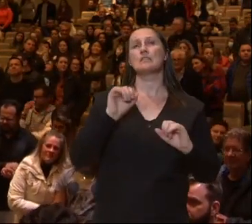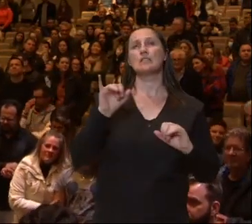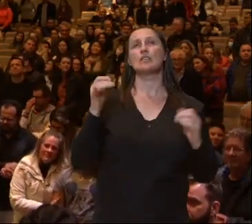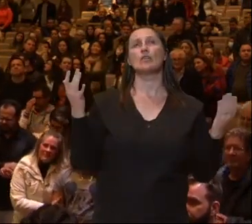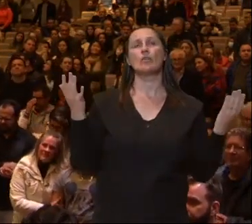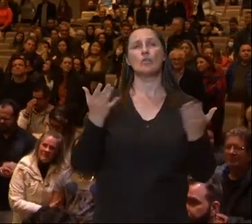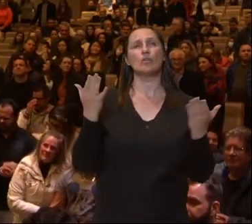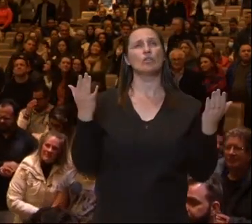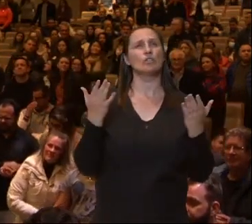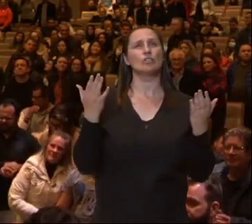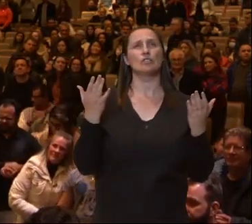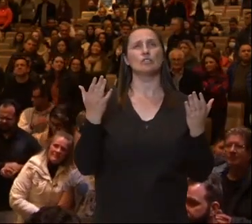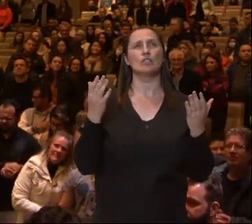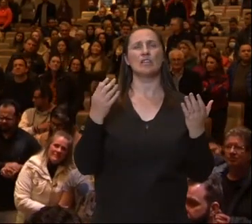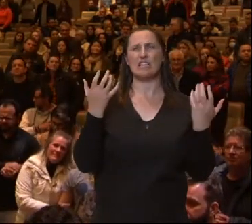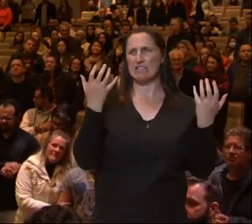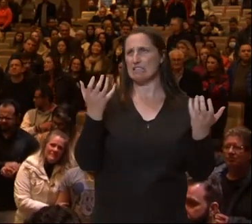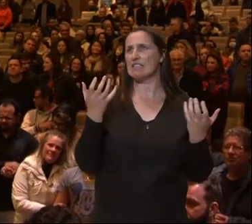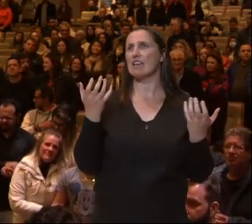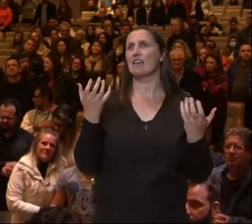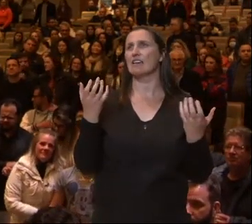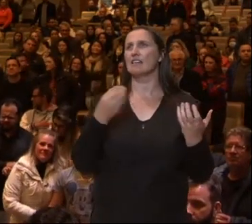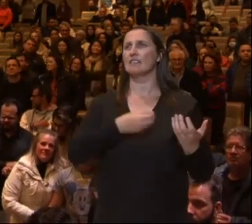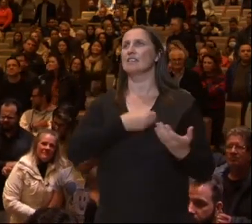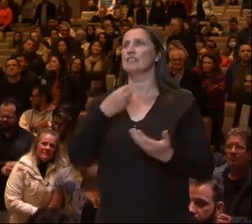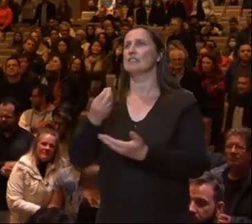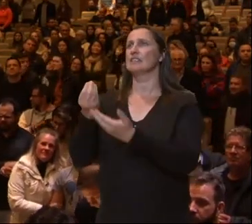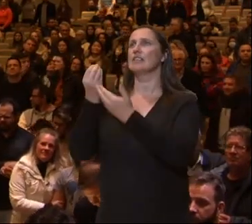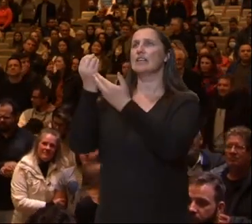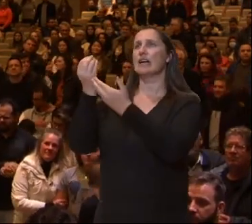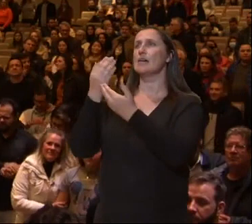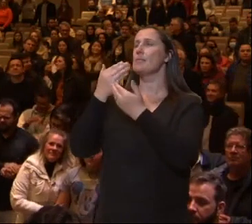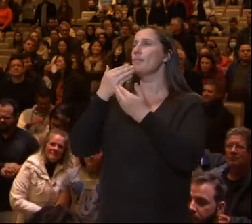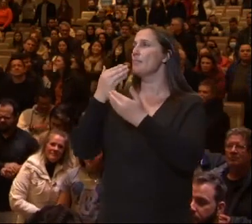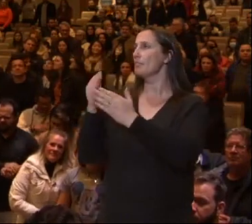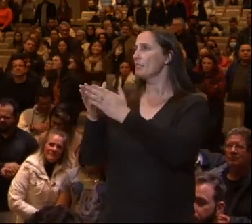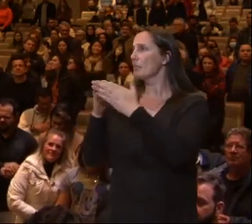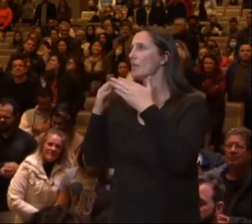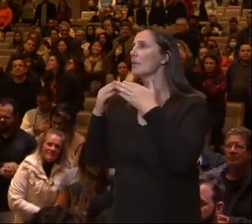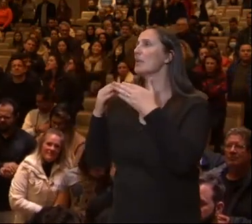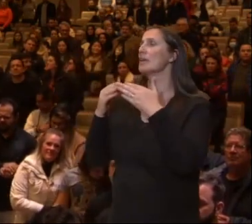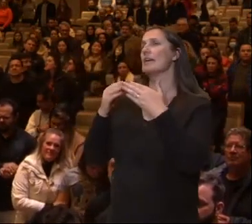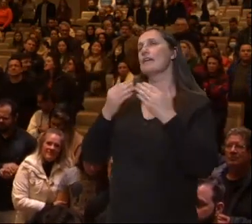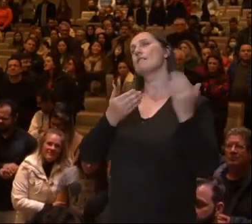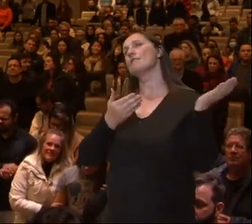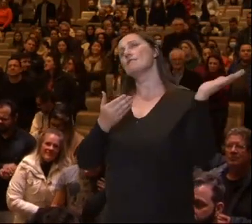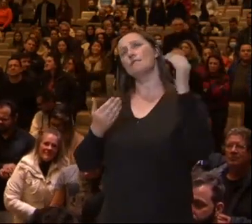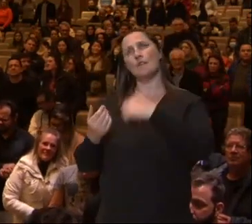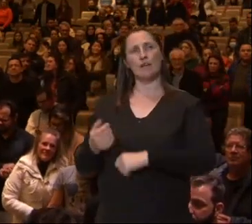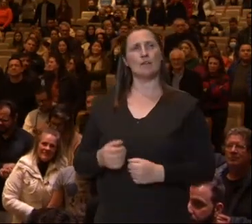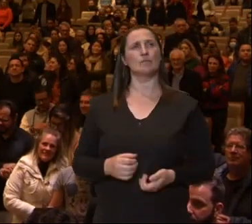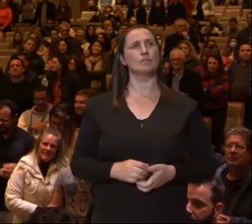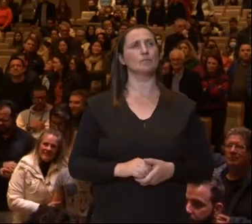decisão, você é livre. Pede licença e vem para cá, o Senhor é contigo. Venha.